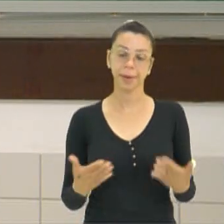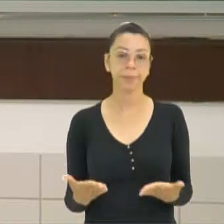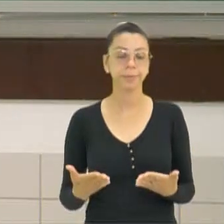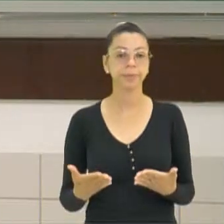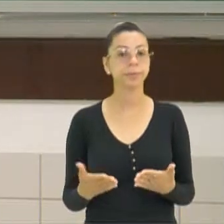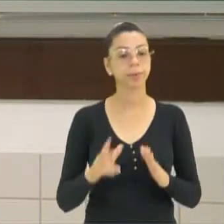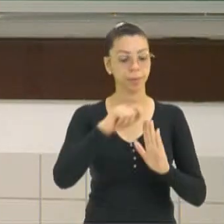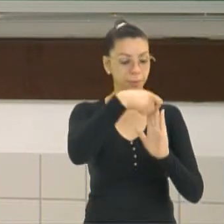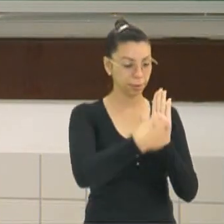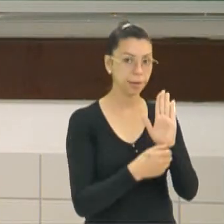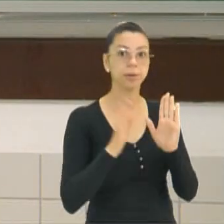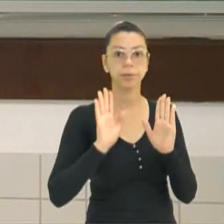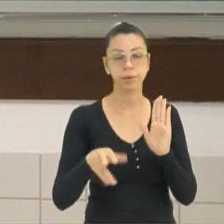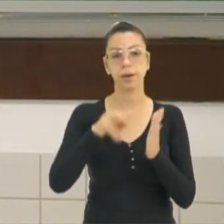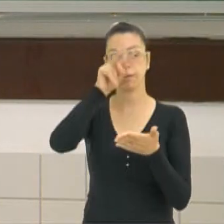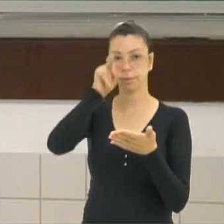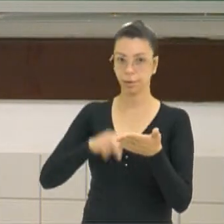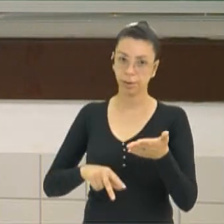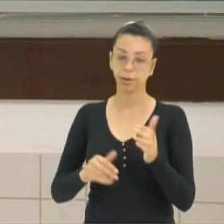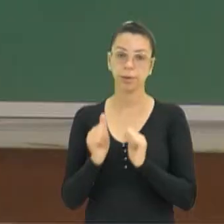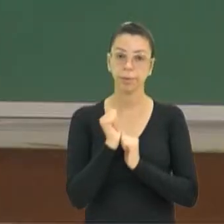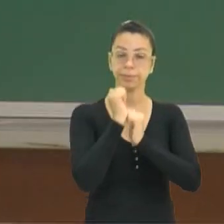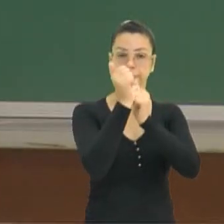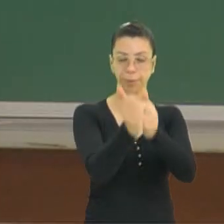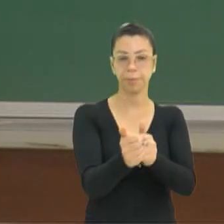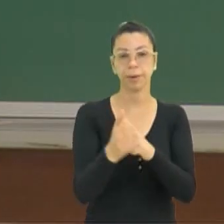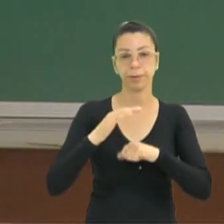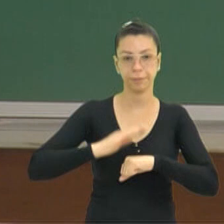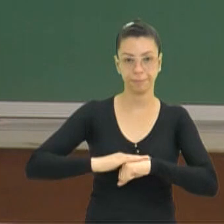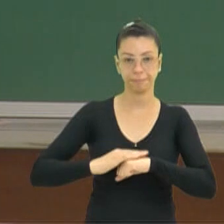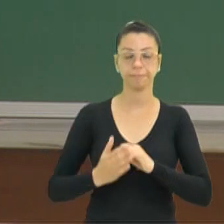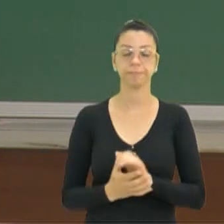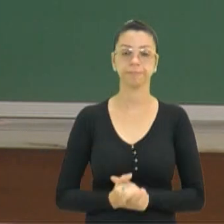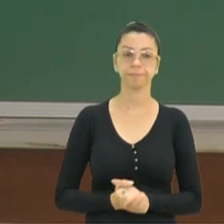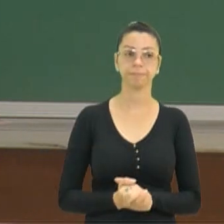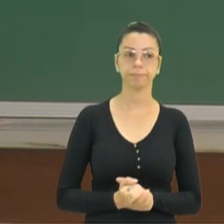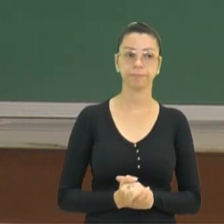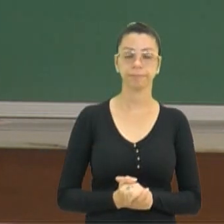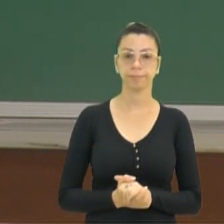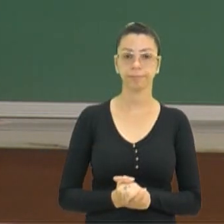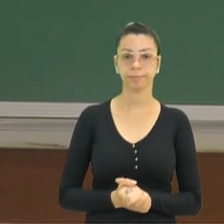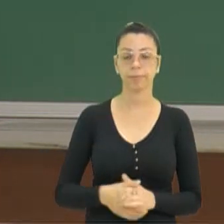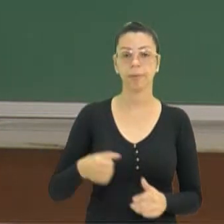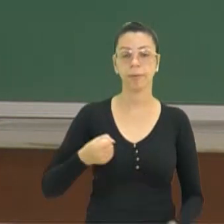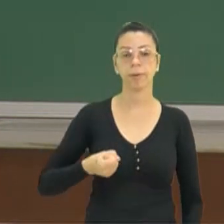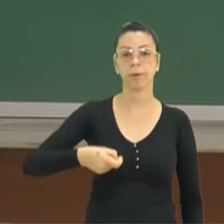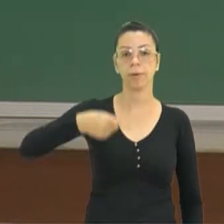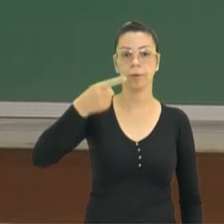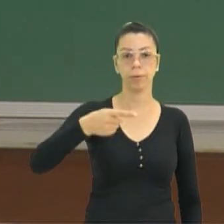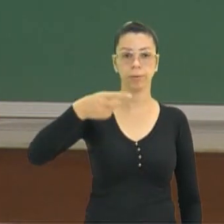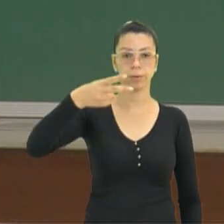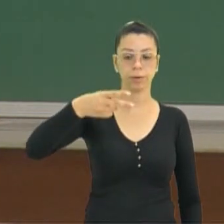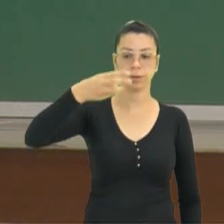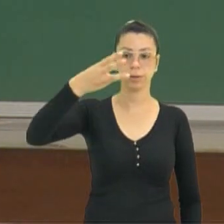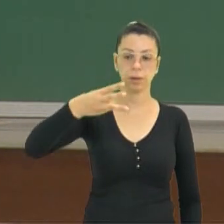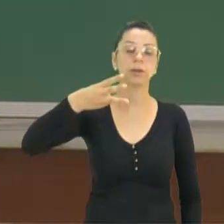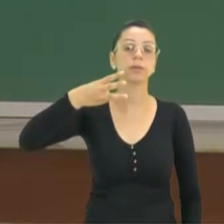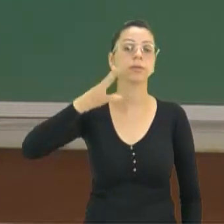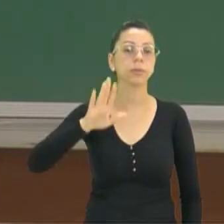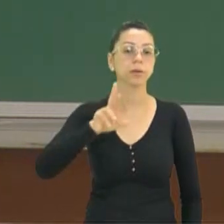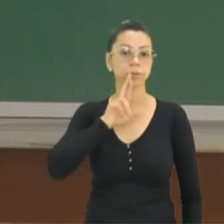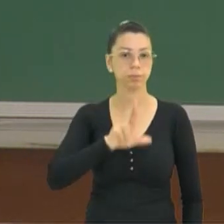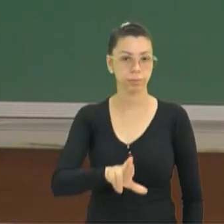Bom, texto lido. Agora acompanha comigo aqui as questões 1, 2 e 3 para que vocês possam